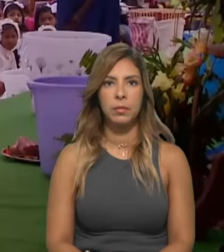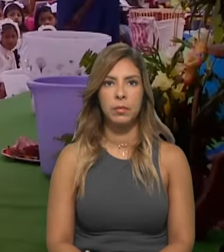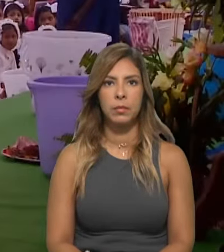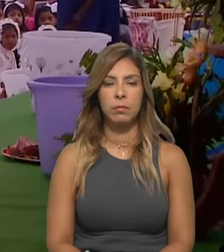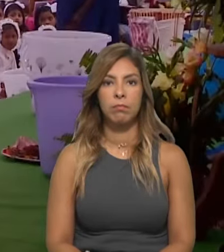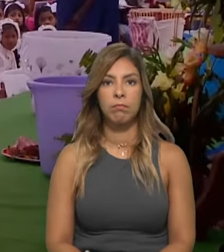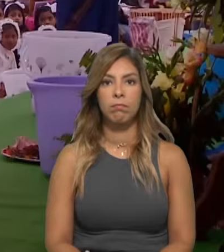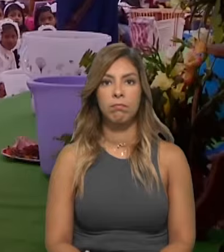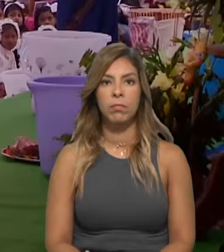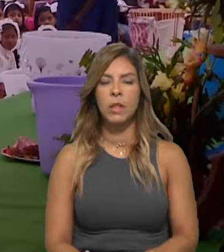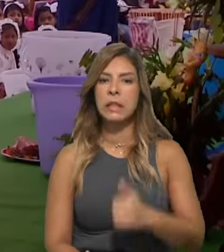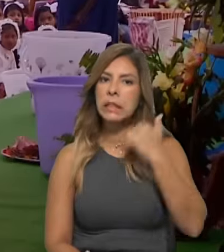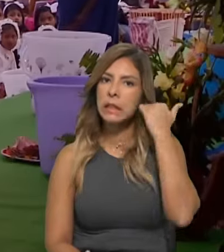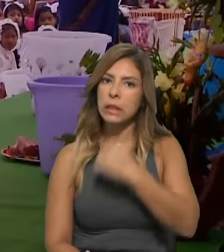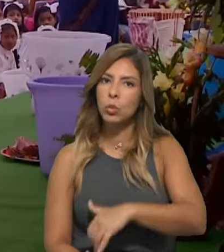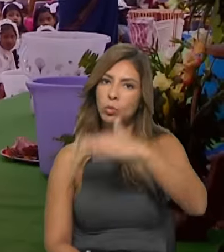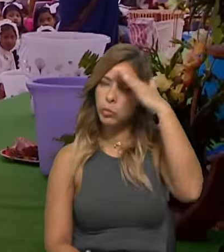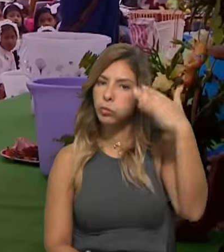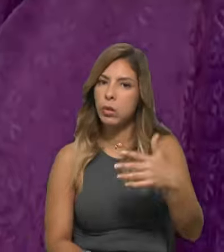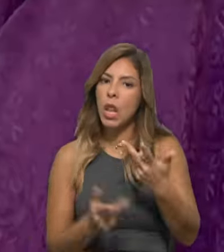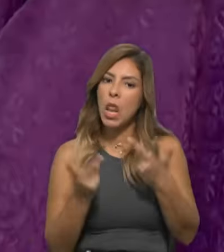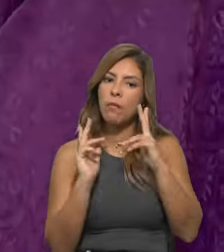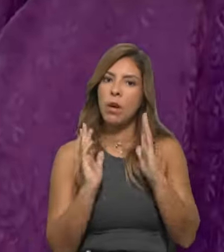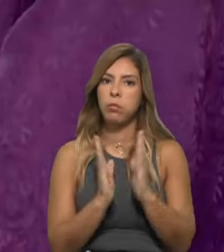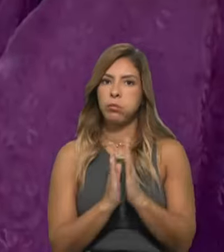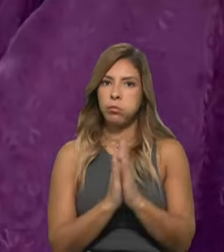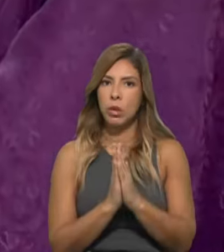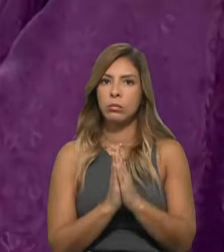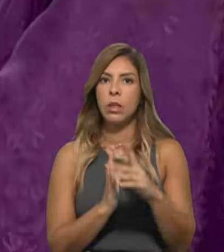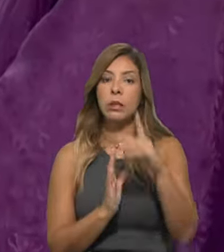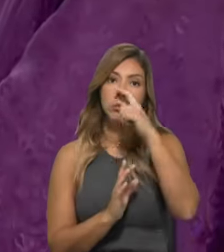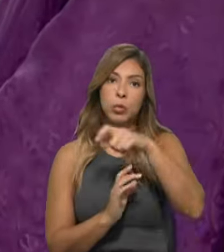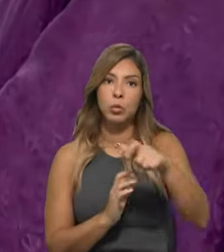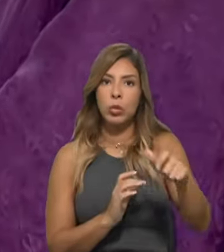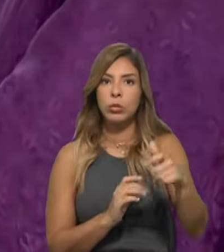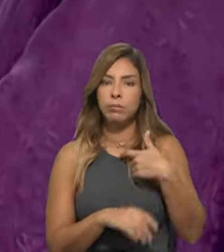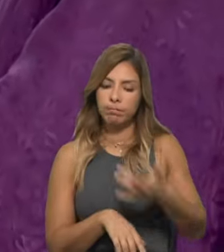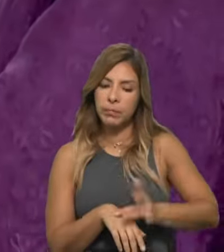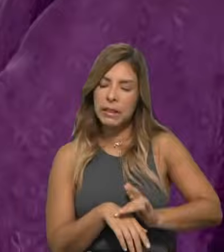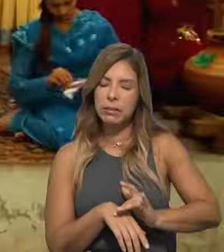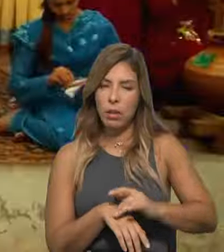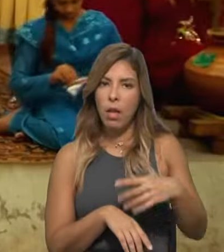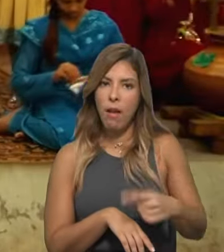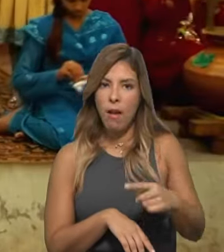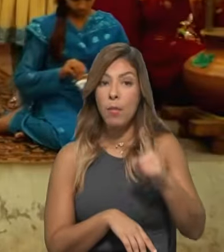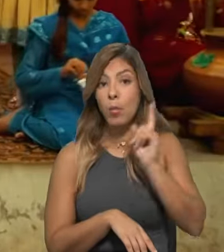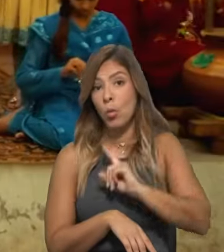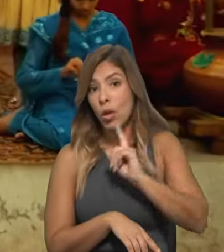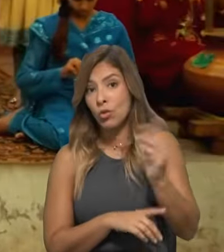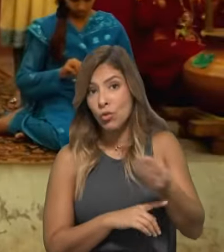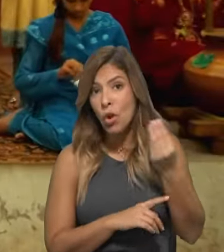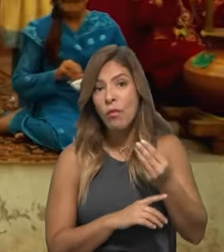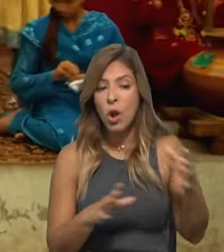As violações mais dolorosas da liberdade religiosa envolvem aqueles que são duplamente vulneráveis, particularmente mulheres jovens de